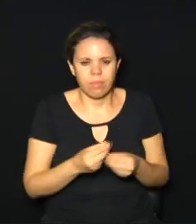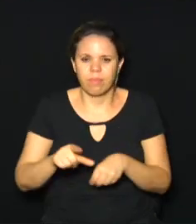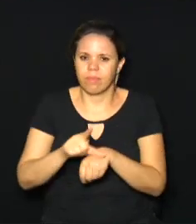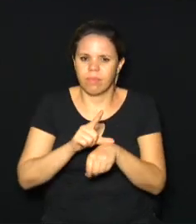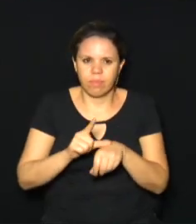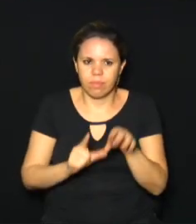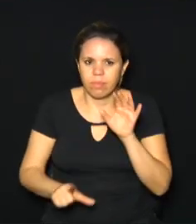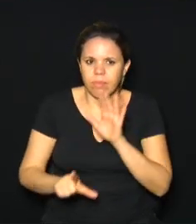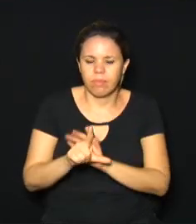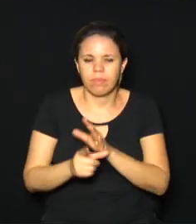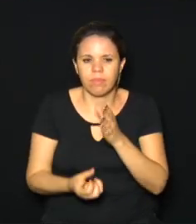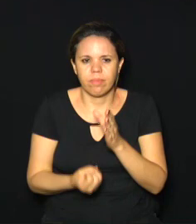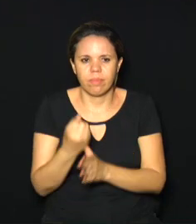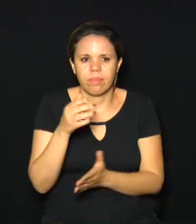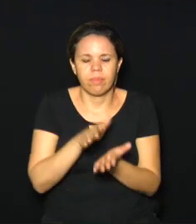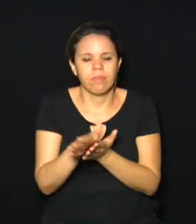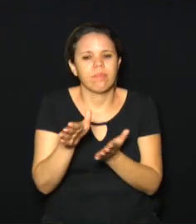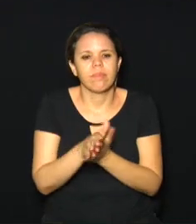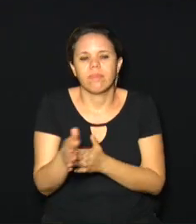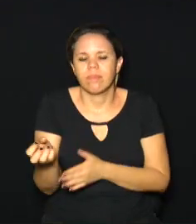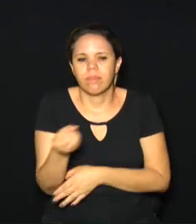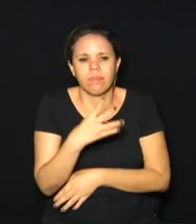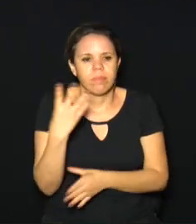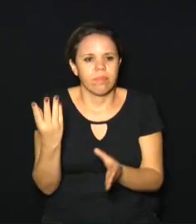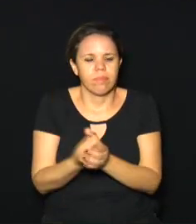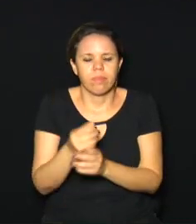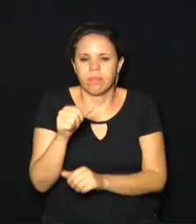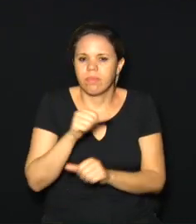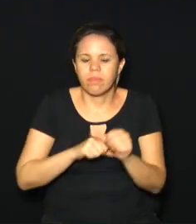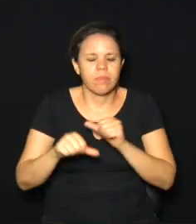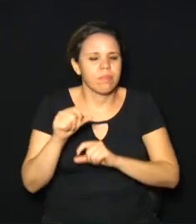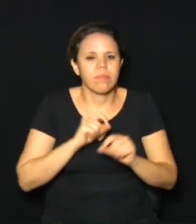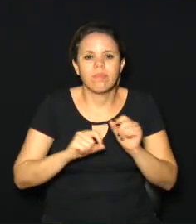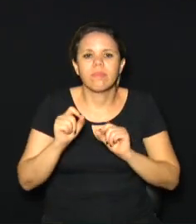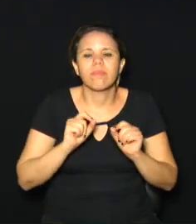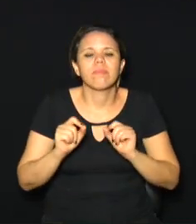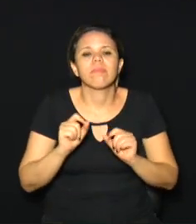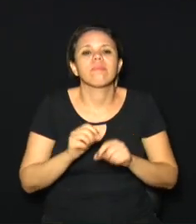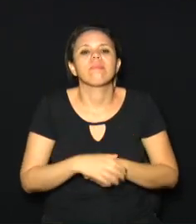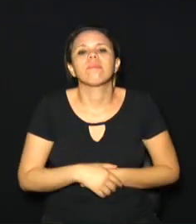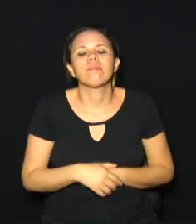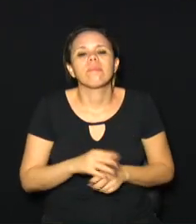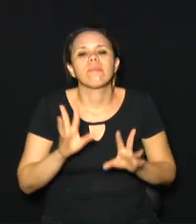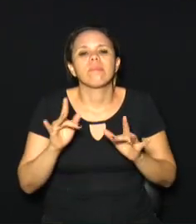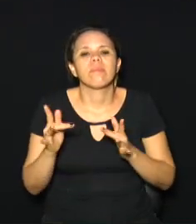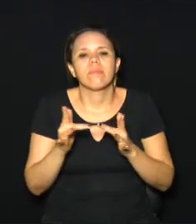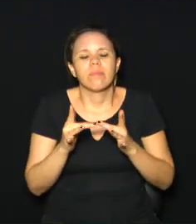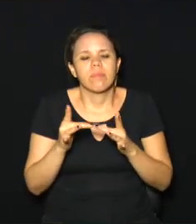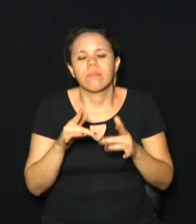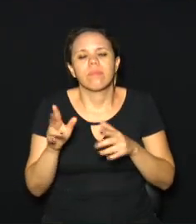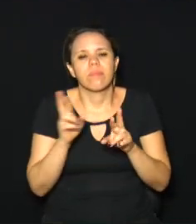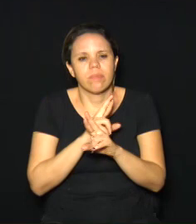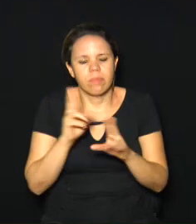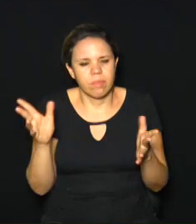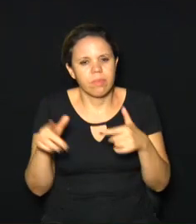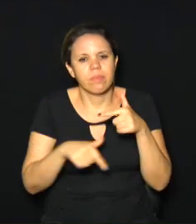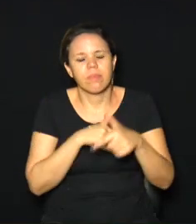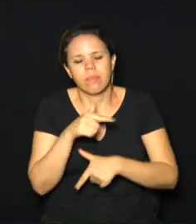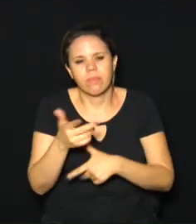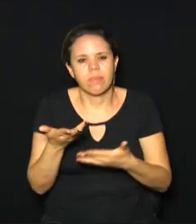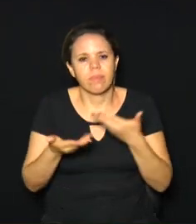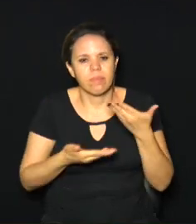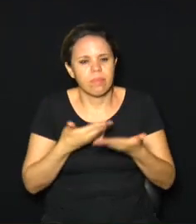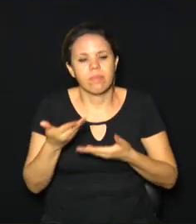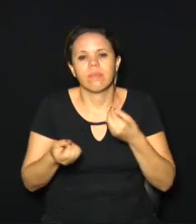leis que foram editadas recentemente, alterando completamente as relações de trabalho, né, com essa lei